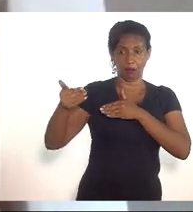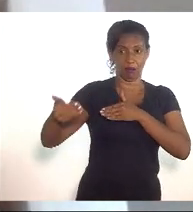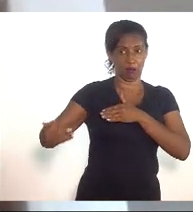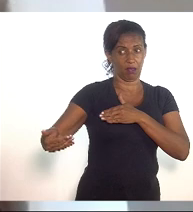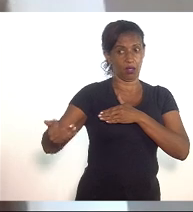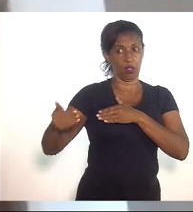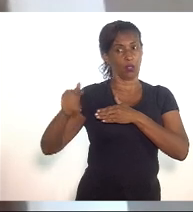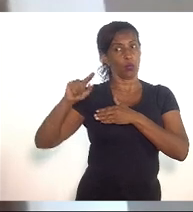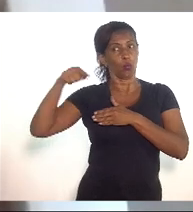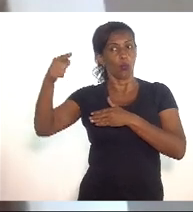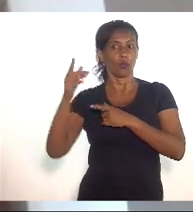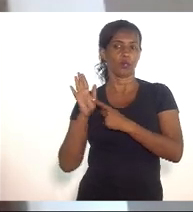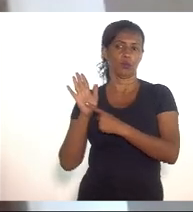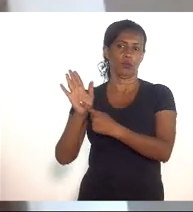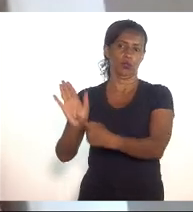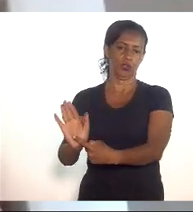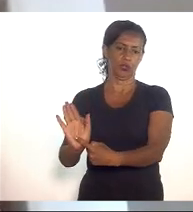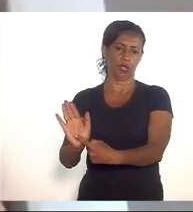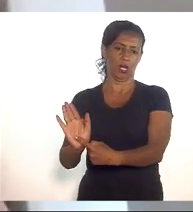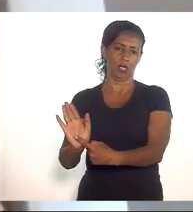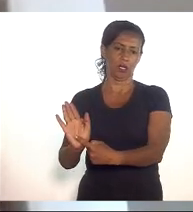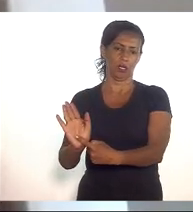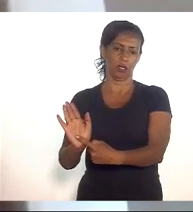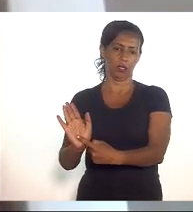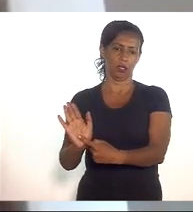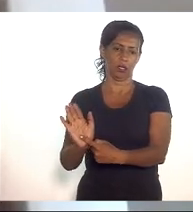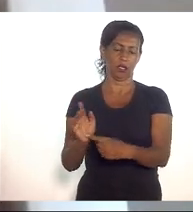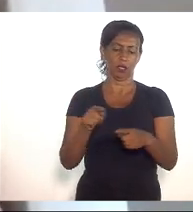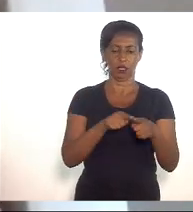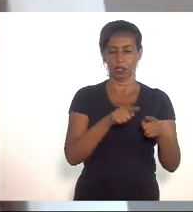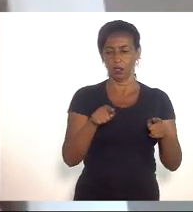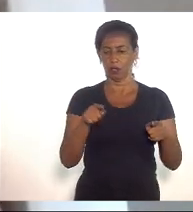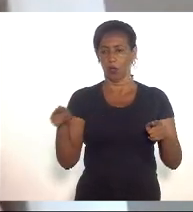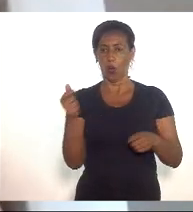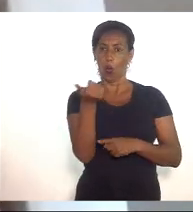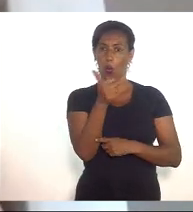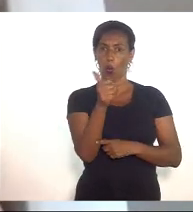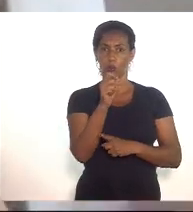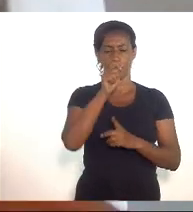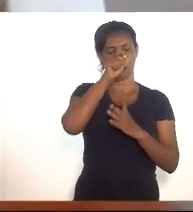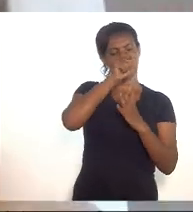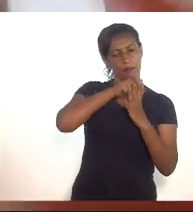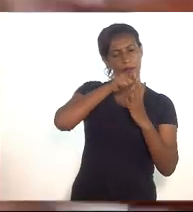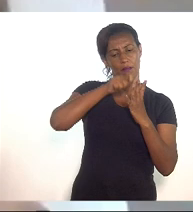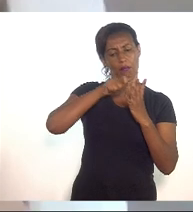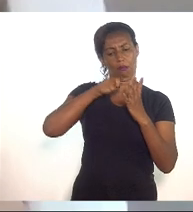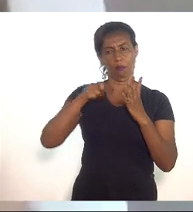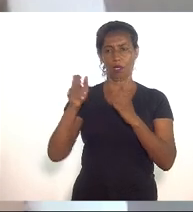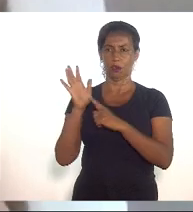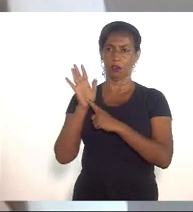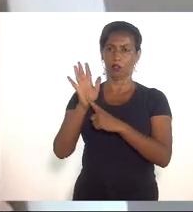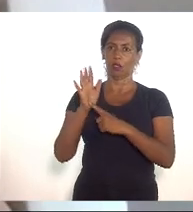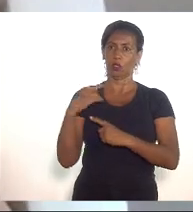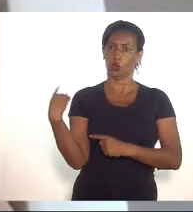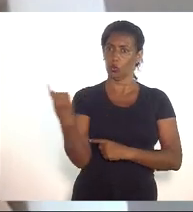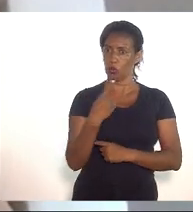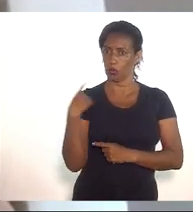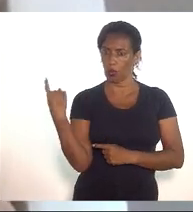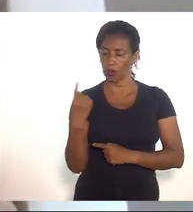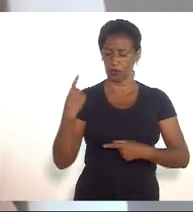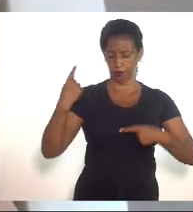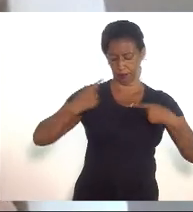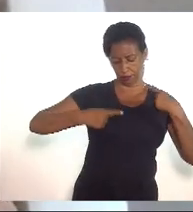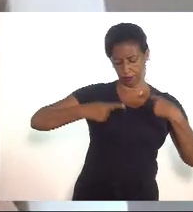vão ser apresentadas ao longo desses nossos próximos 11 meses, em que nós teremos que discutir